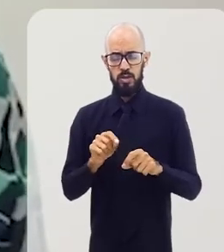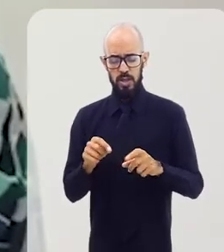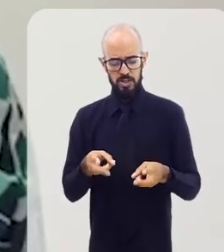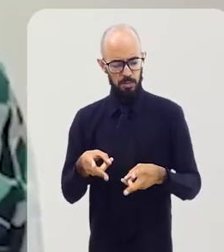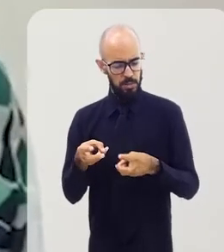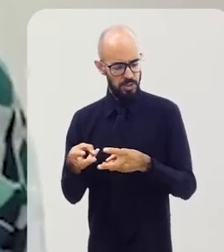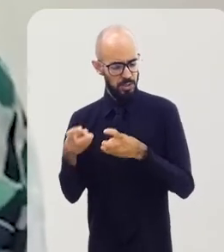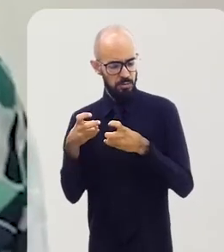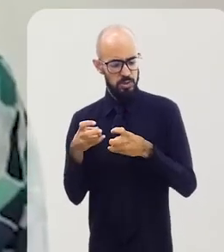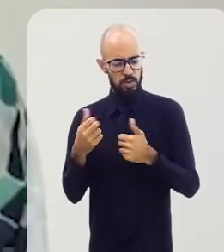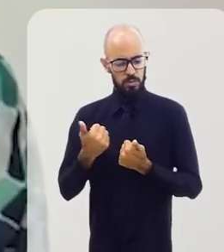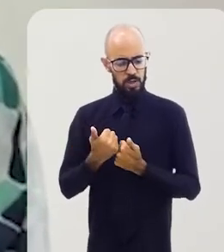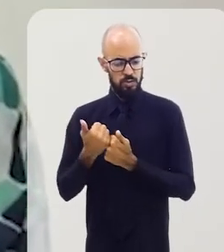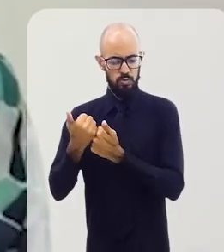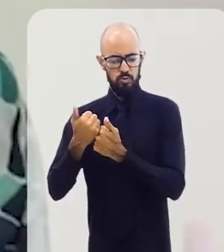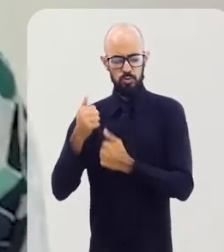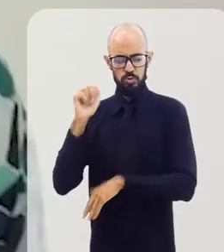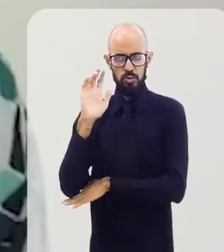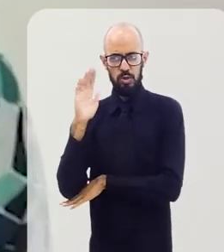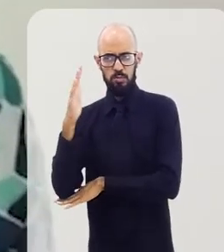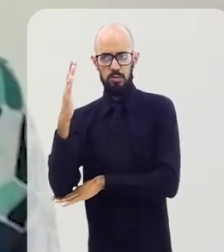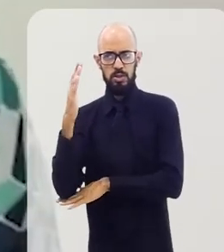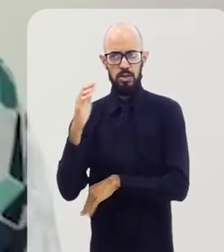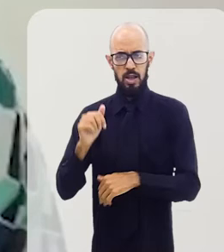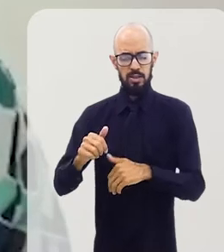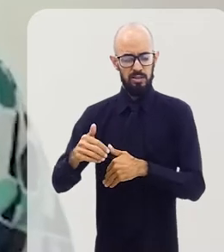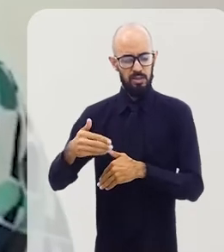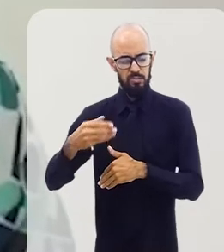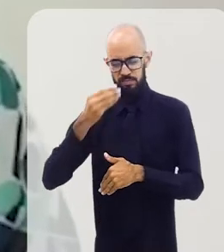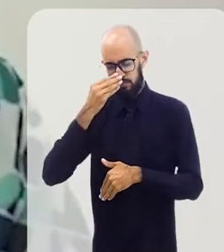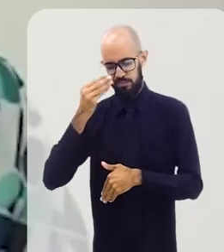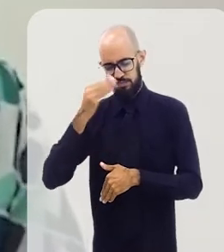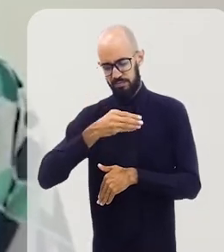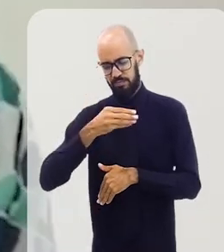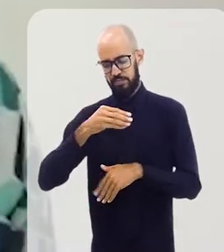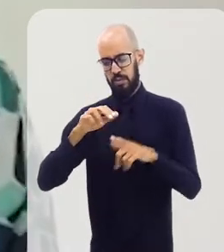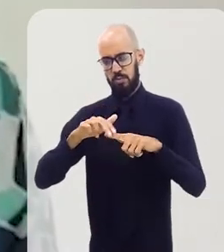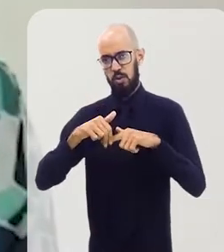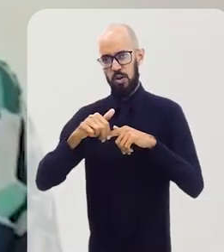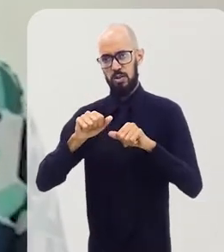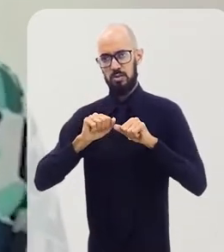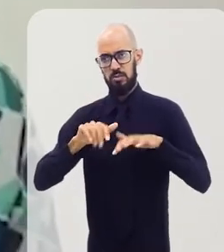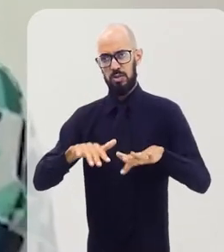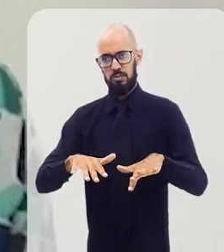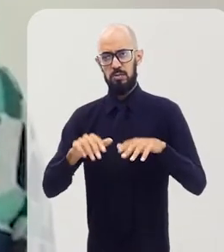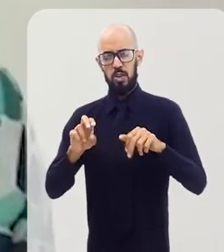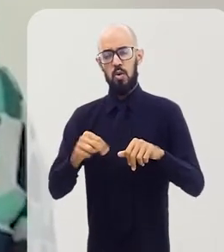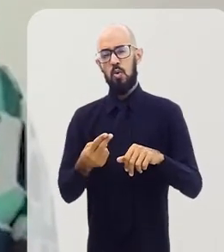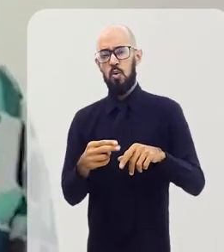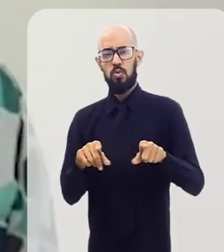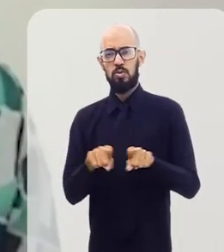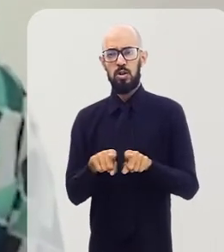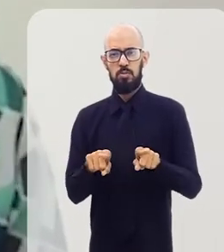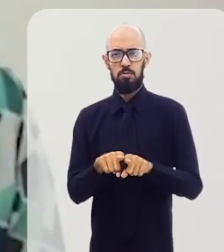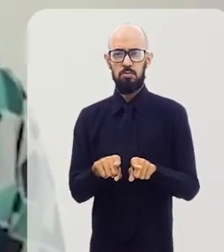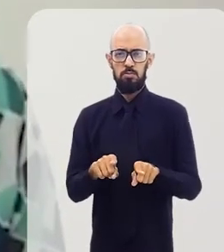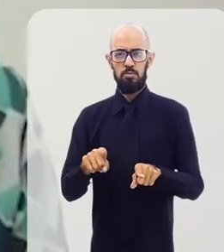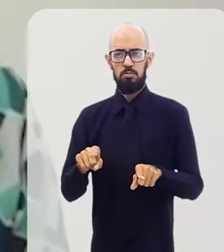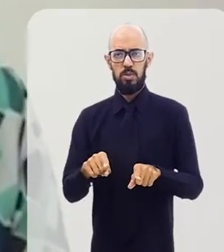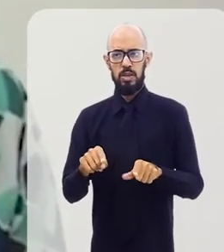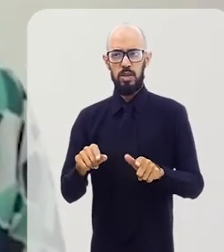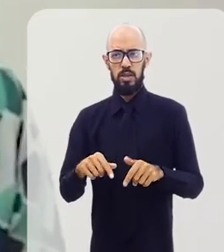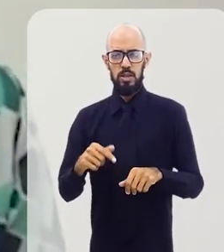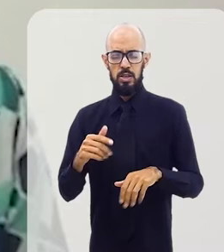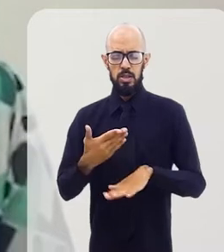desse olhar para a sustentabilidade sendo empurrado por conta da pandemia, de todos os questionamentos e as mudanças,